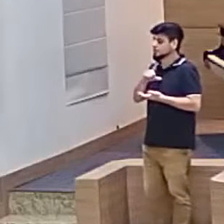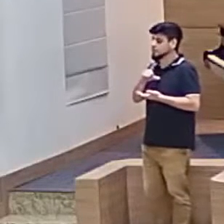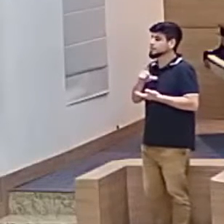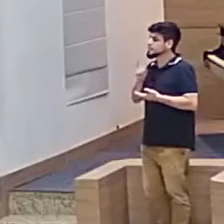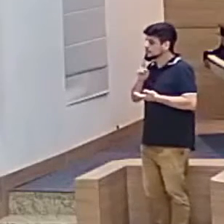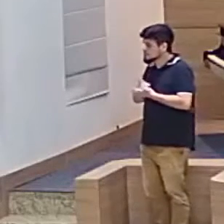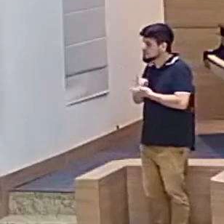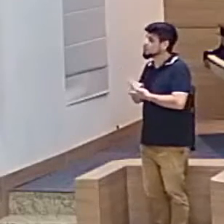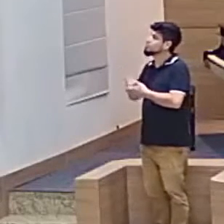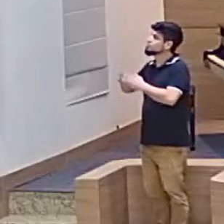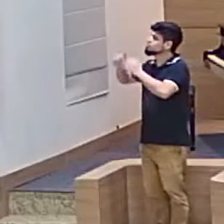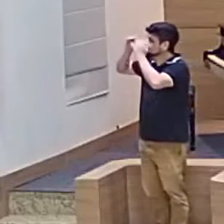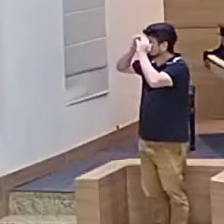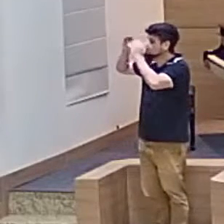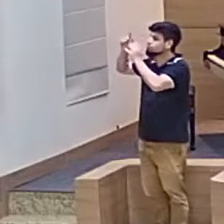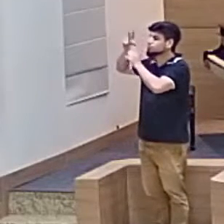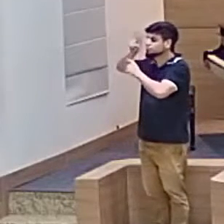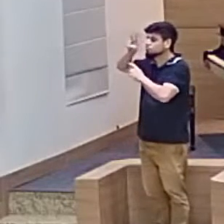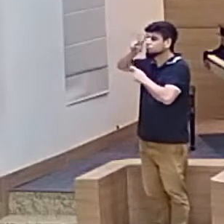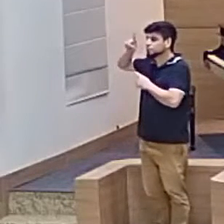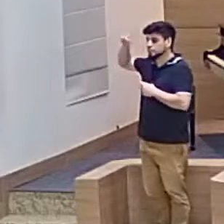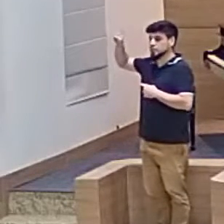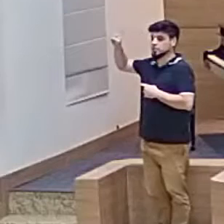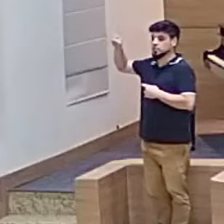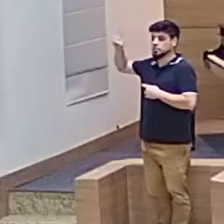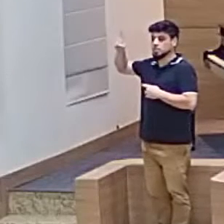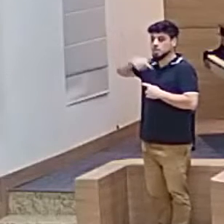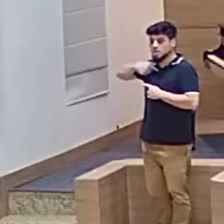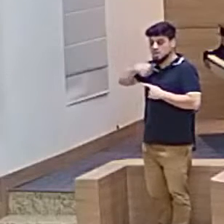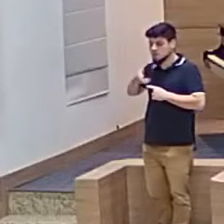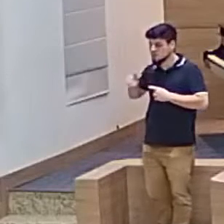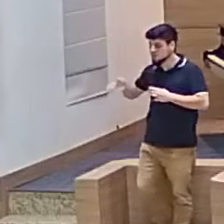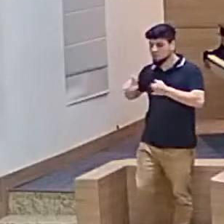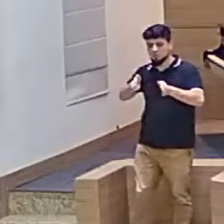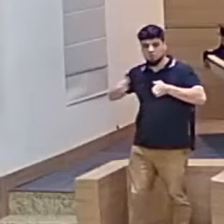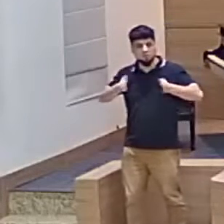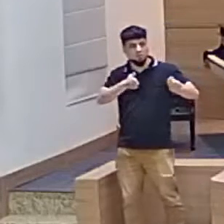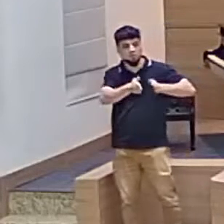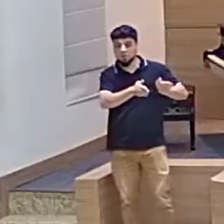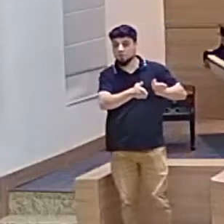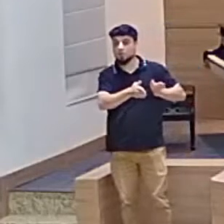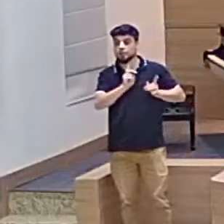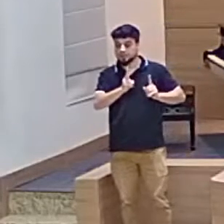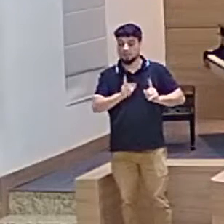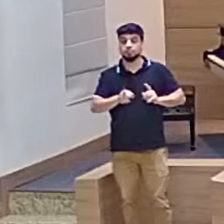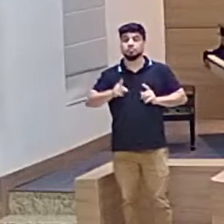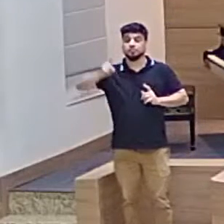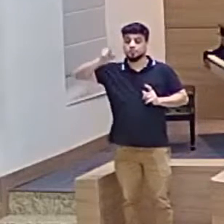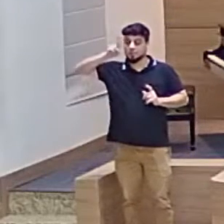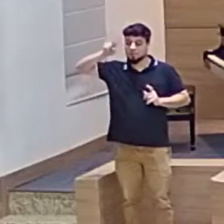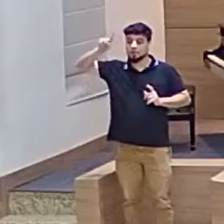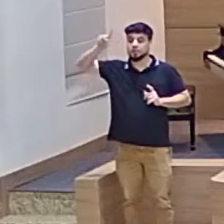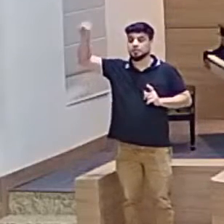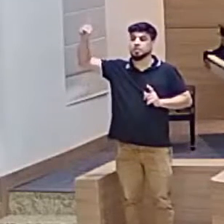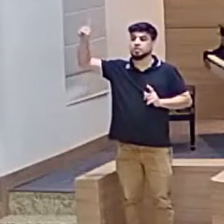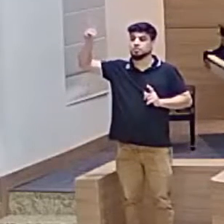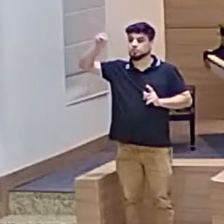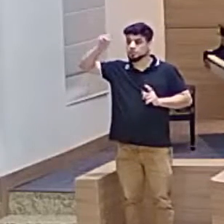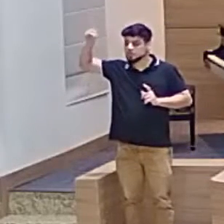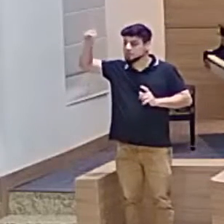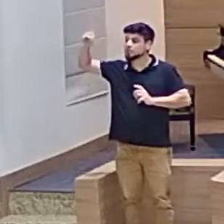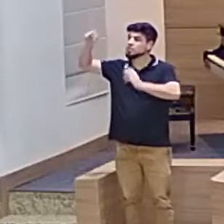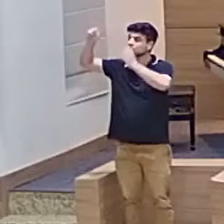por onde você passa família de Israel família da pipoca tema o senhor referencia o